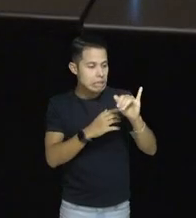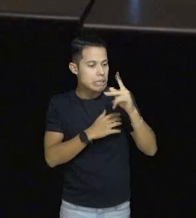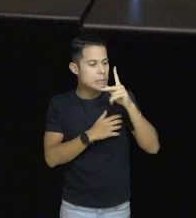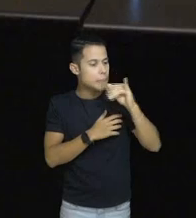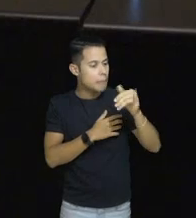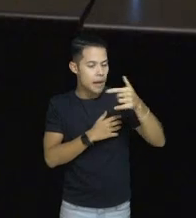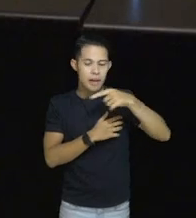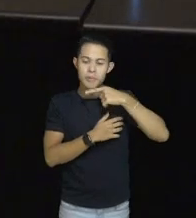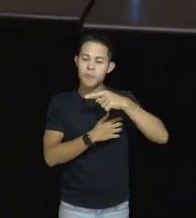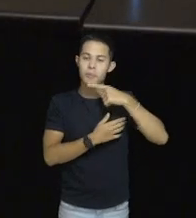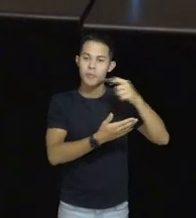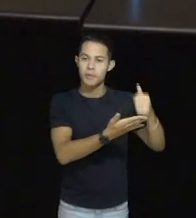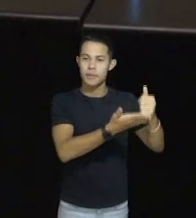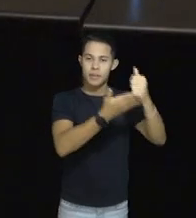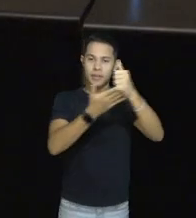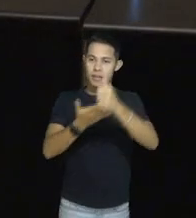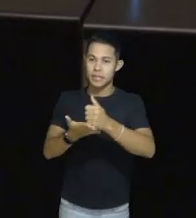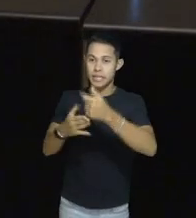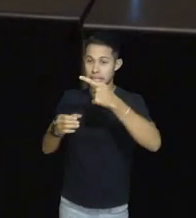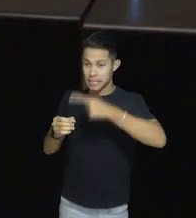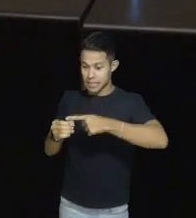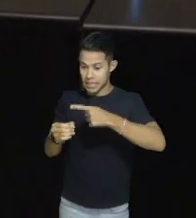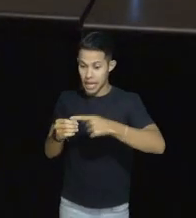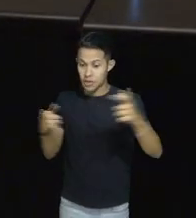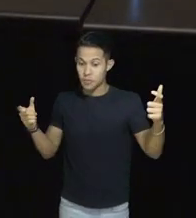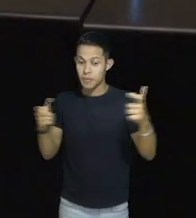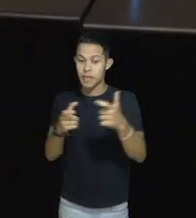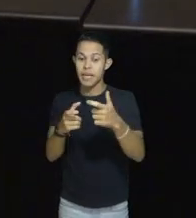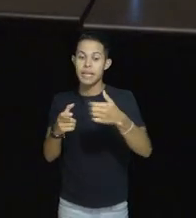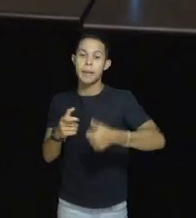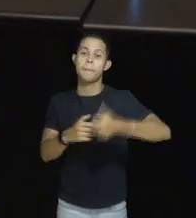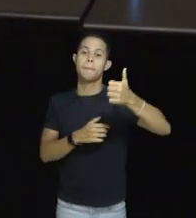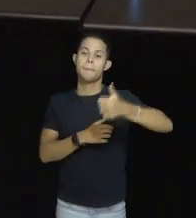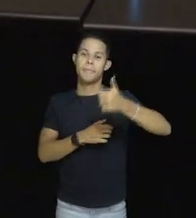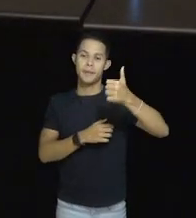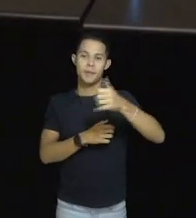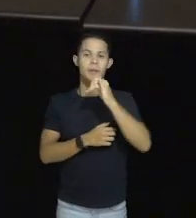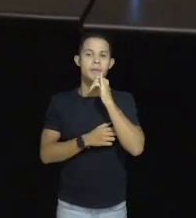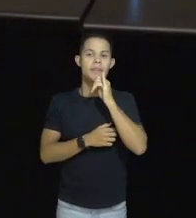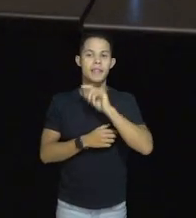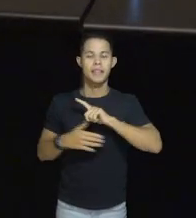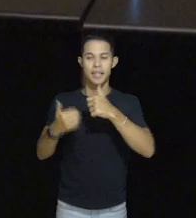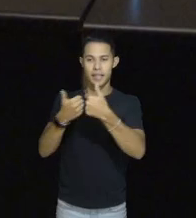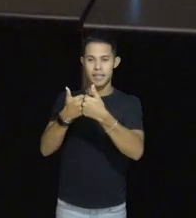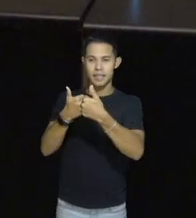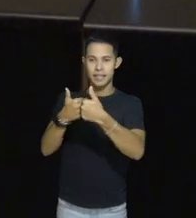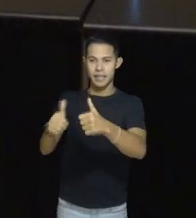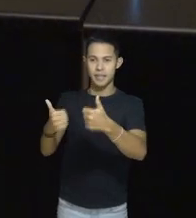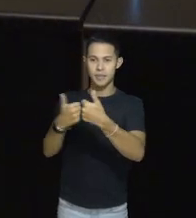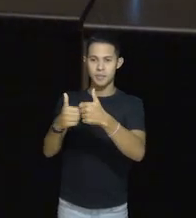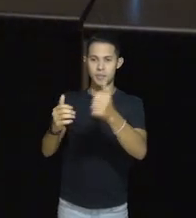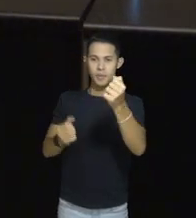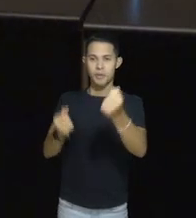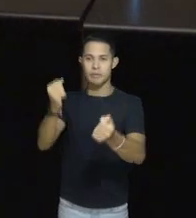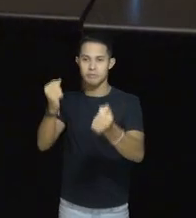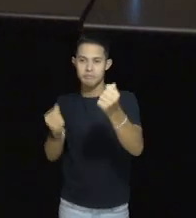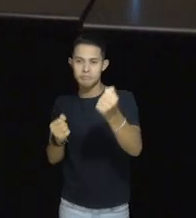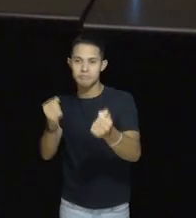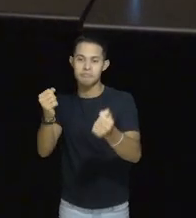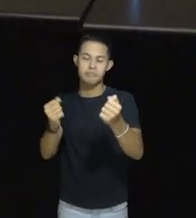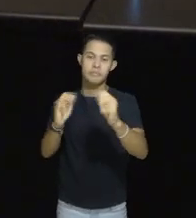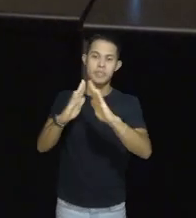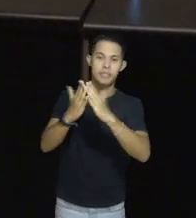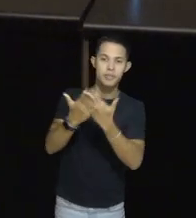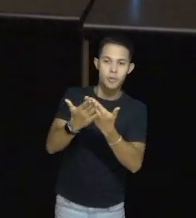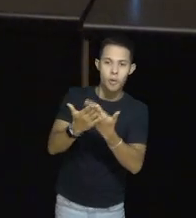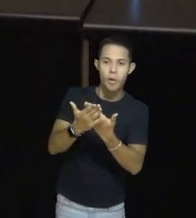as cidades pequenas têm uma vantagem que as cidades grandes não têm em alguma situação. Nós temos transporte escolar, a gente transporta dos 1.400 alunos da